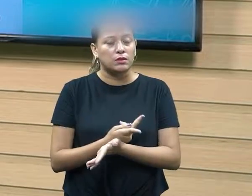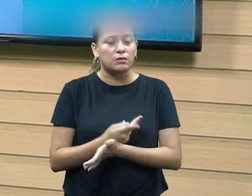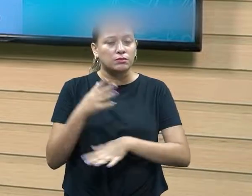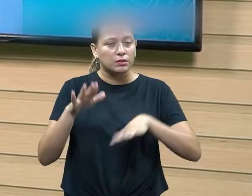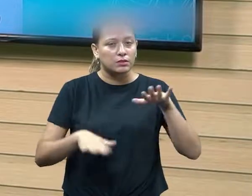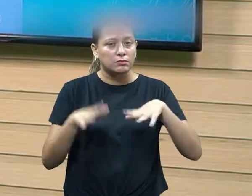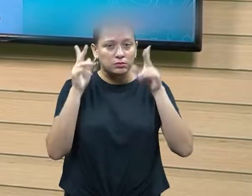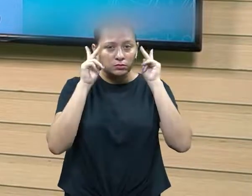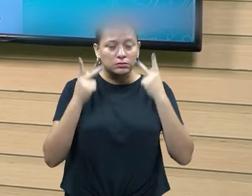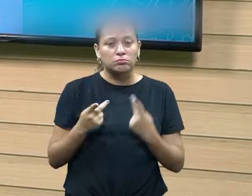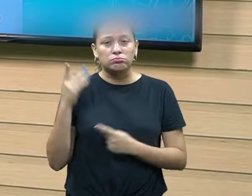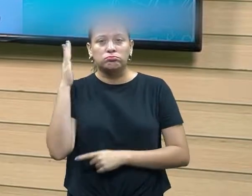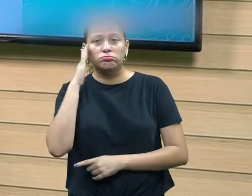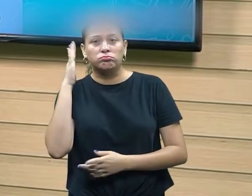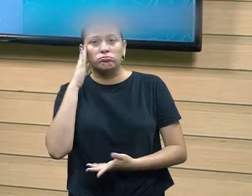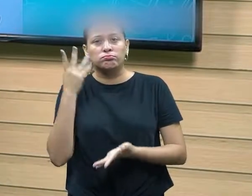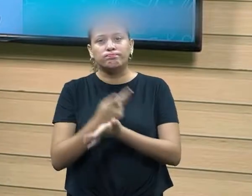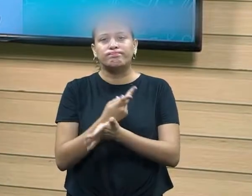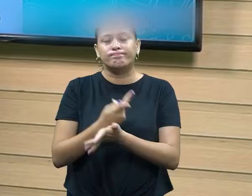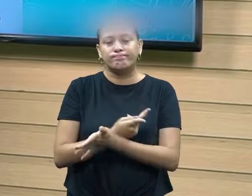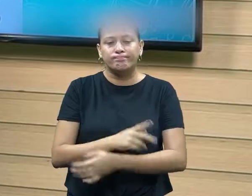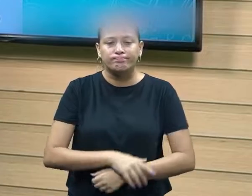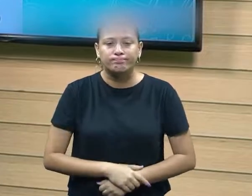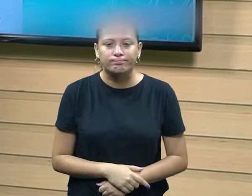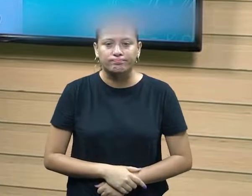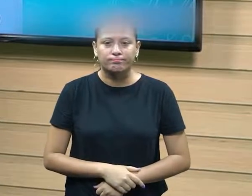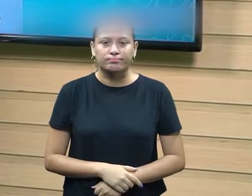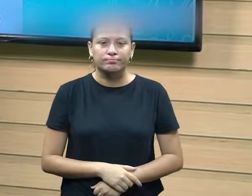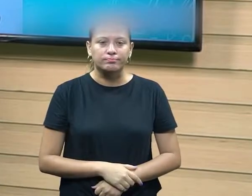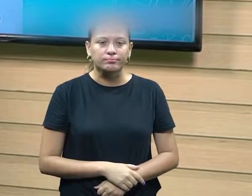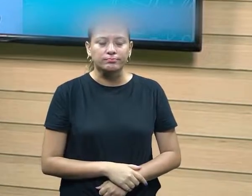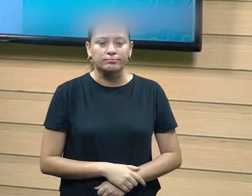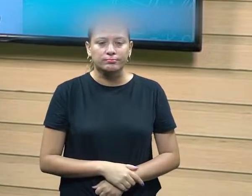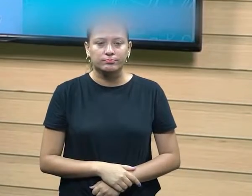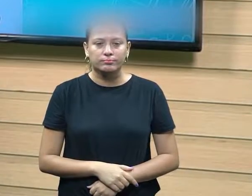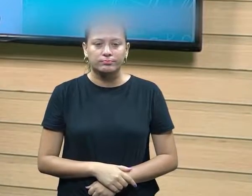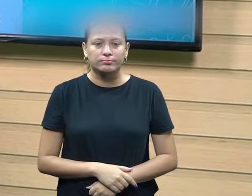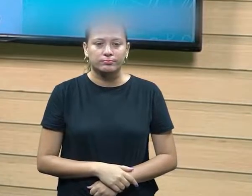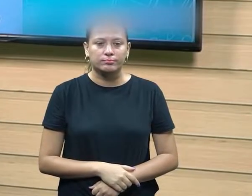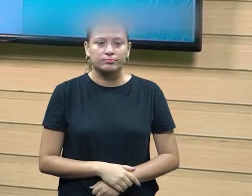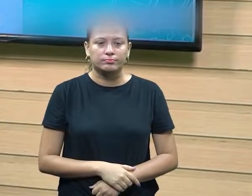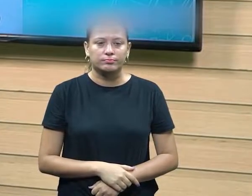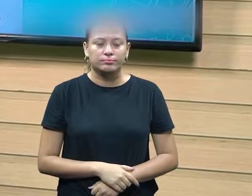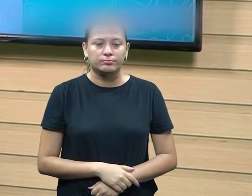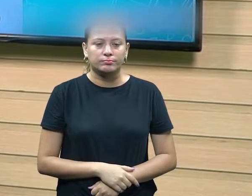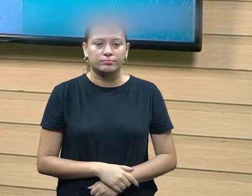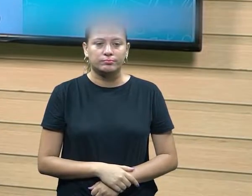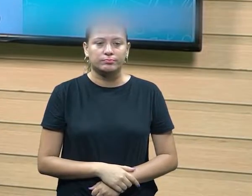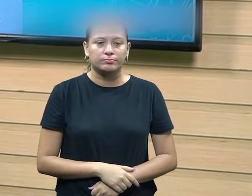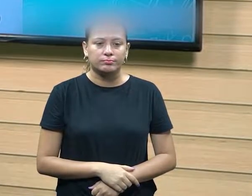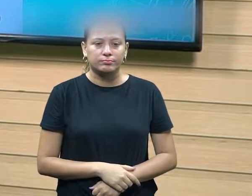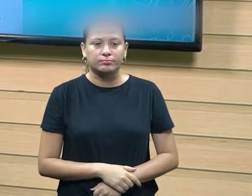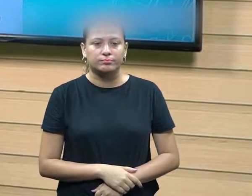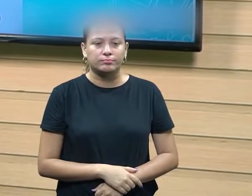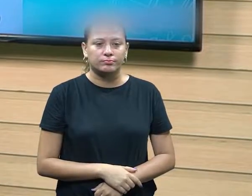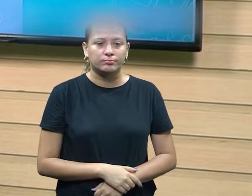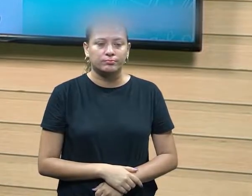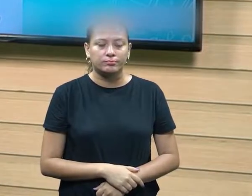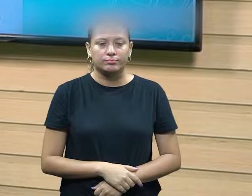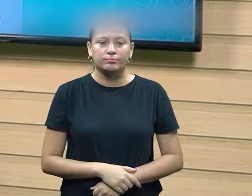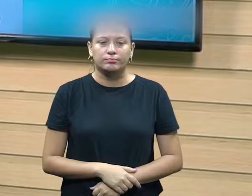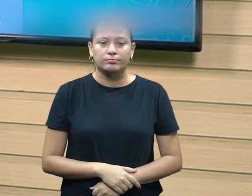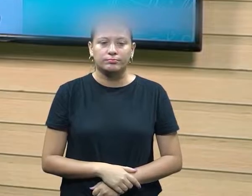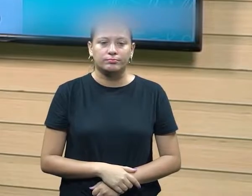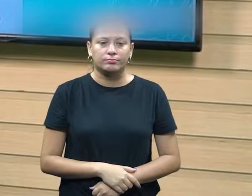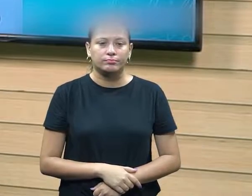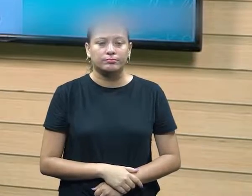tem poder e tem aí diz que quer conhecer o outro, dê poder a ele, né? Mas a gente diz para o outro, mas nós também, muitas das vezes que